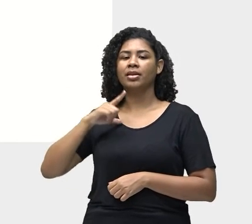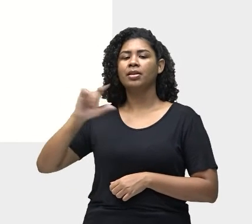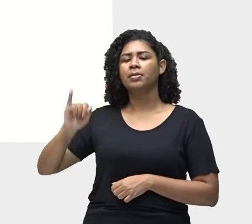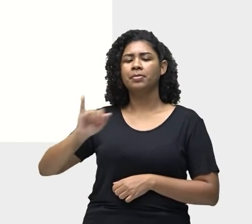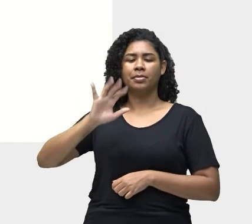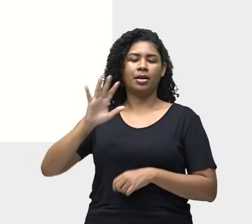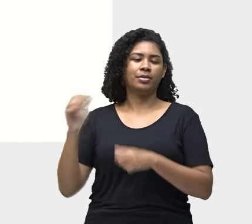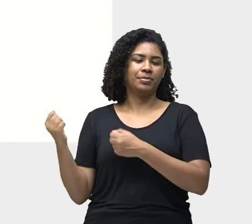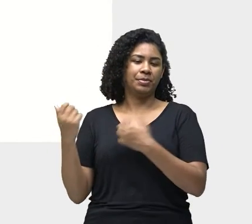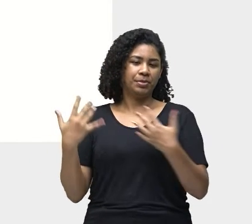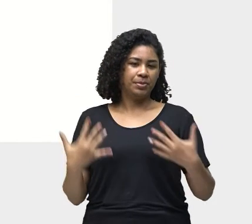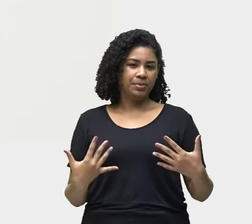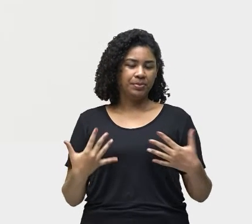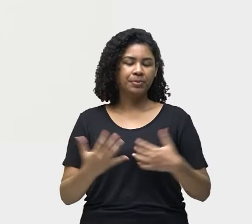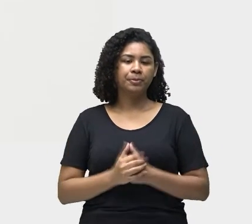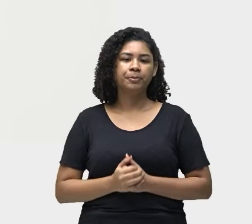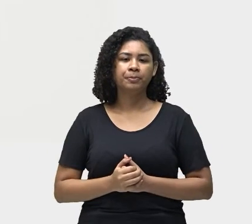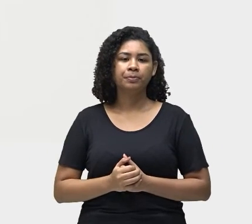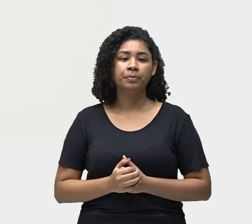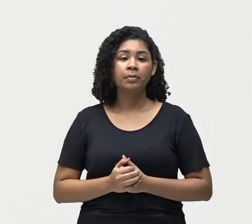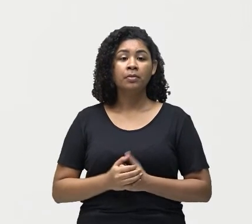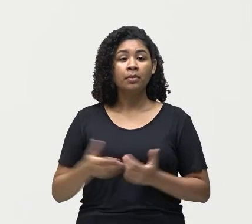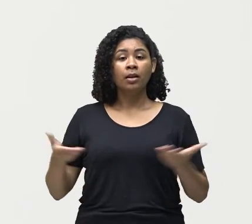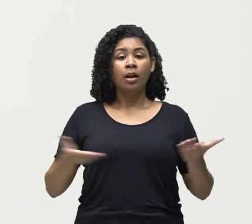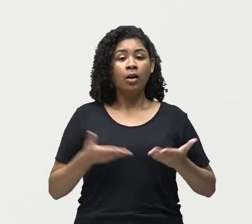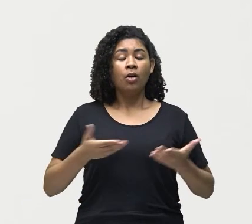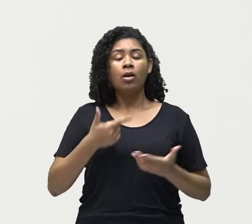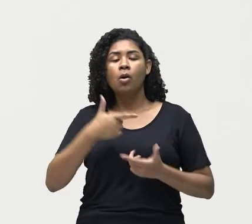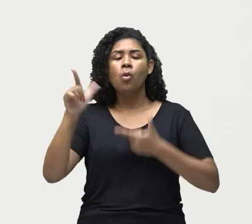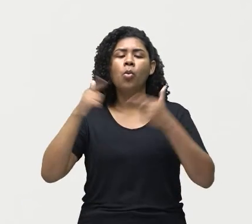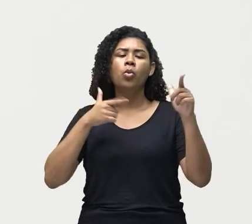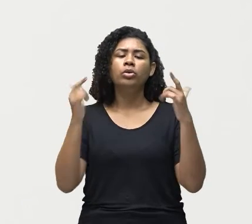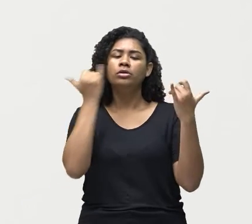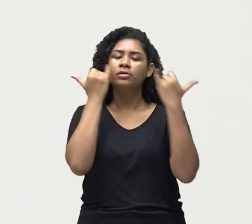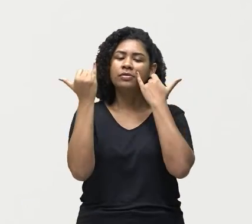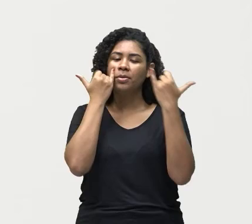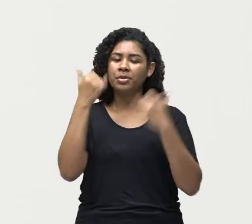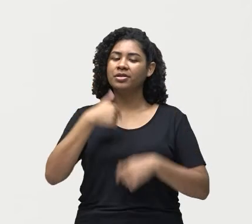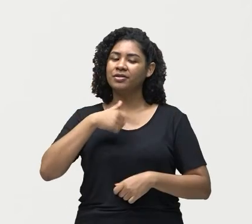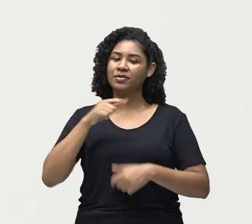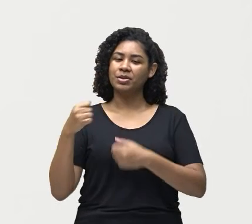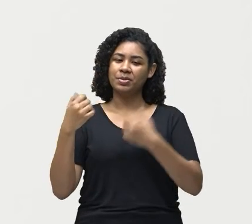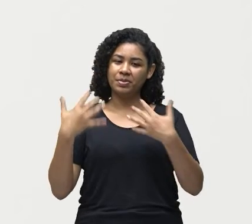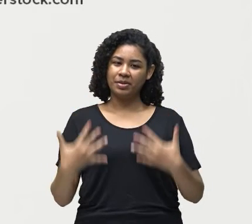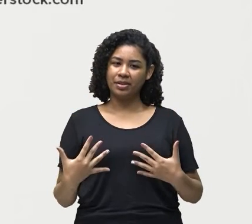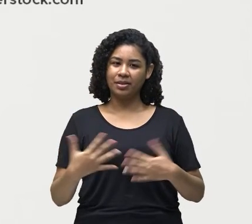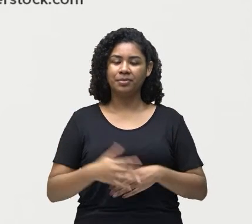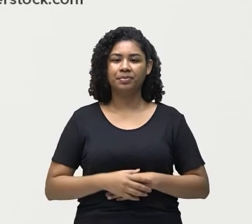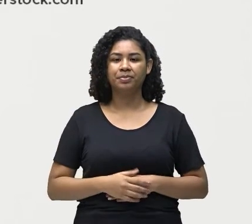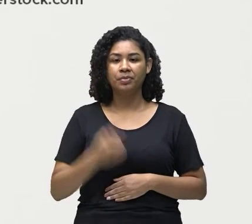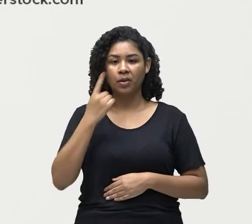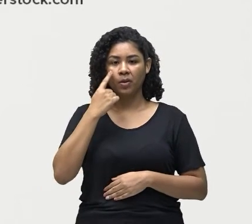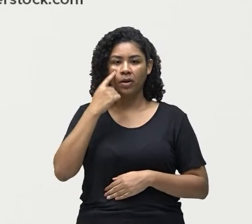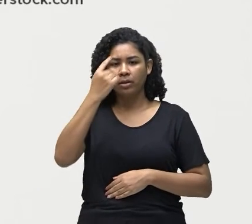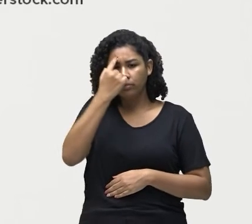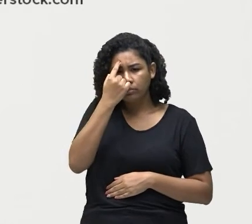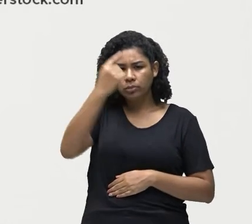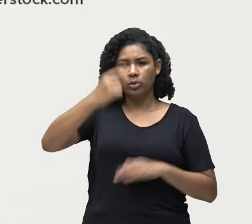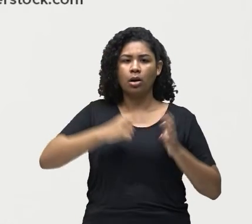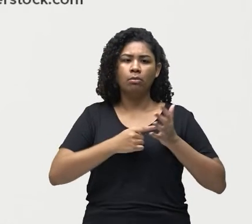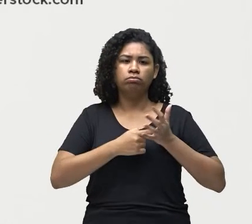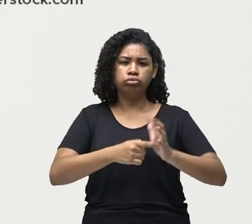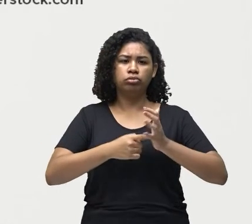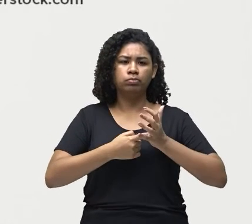representação. E aí, vamos observar outras informações. Olha só. A invenção do motor de